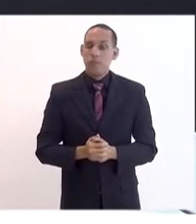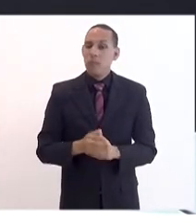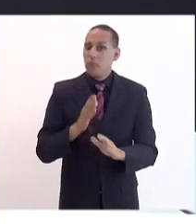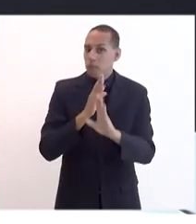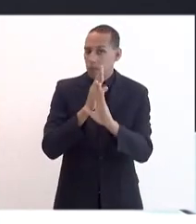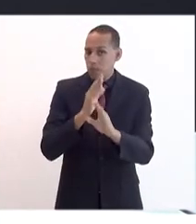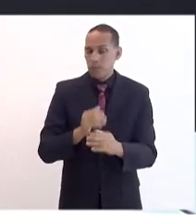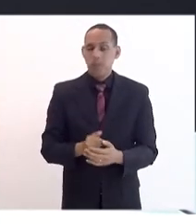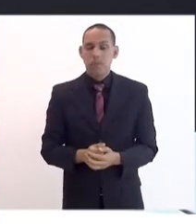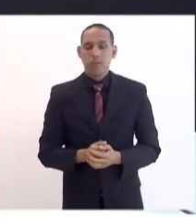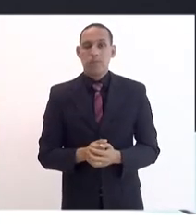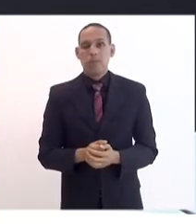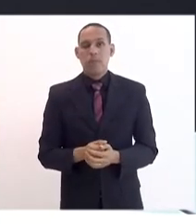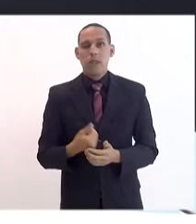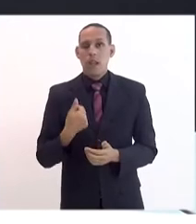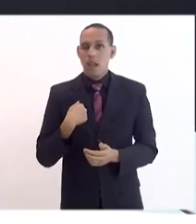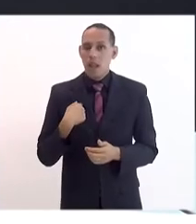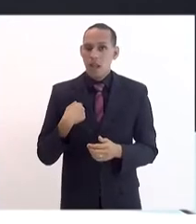Entretanto, quero assinalar